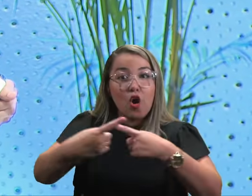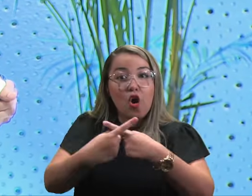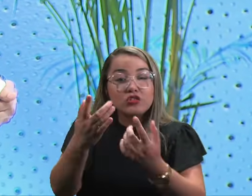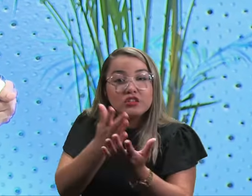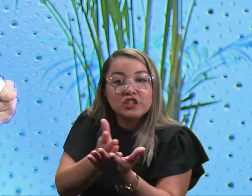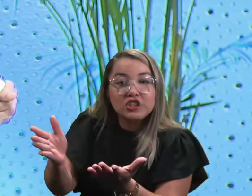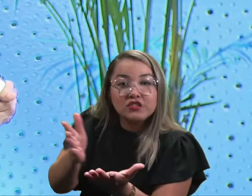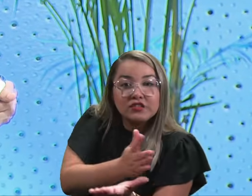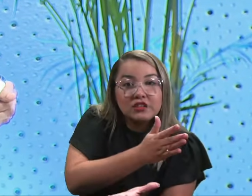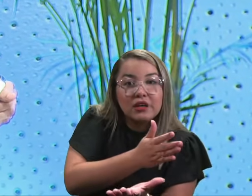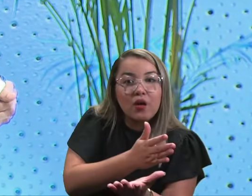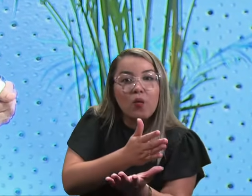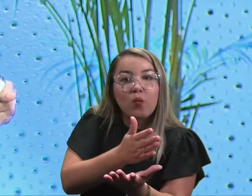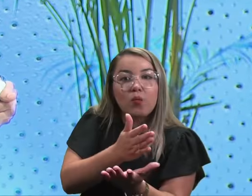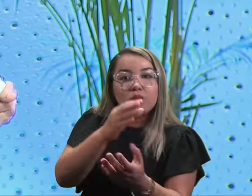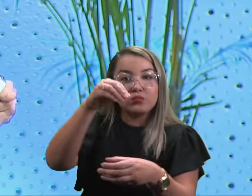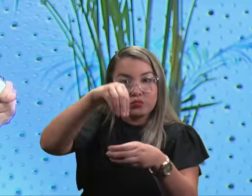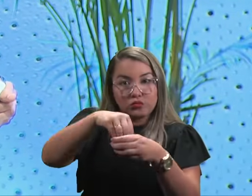os irmãos,